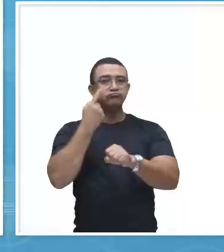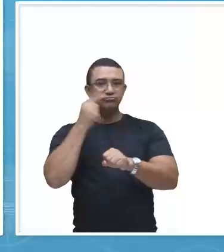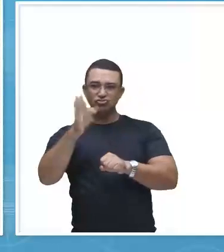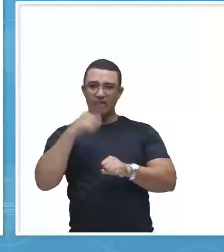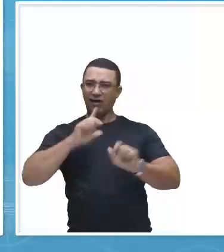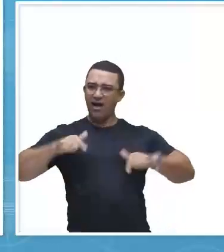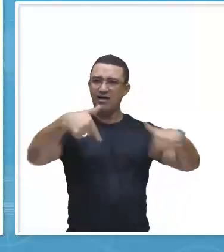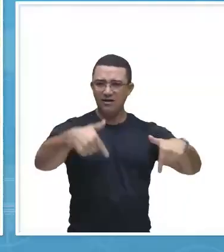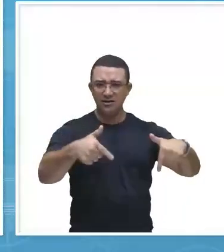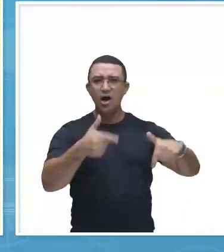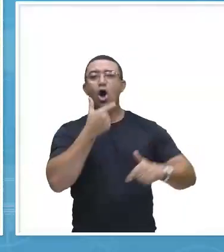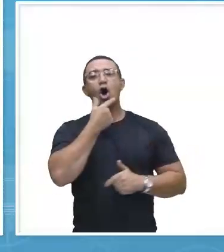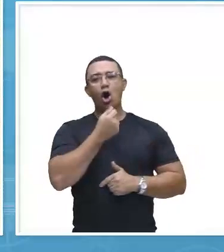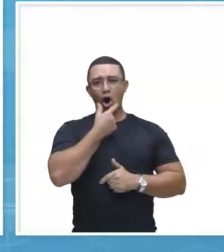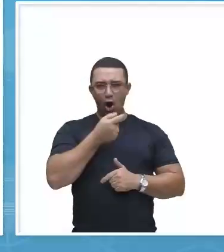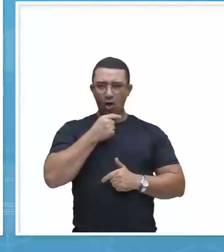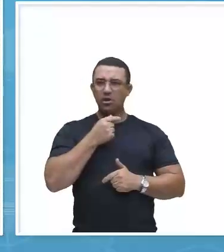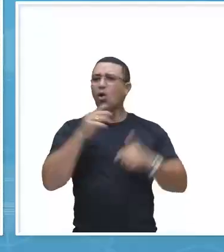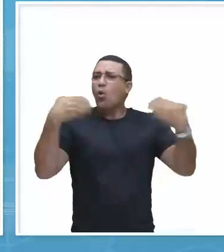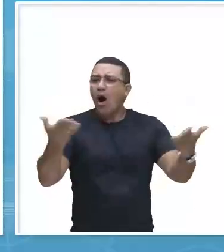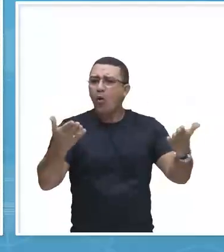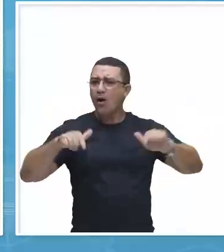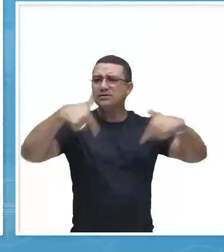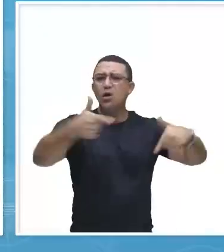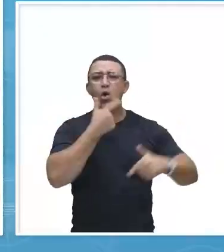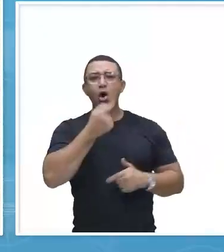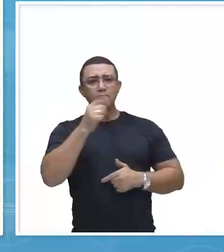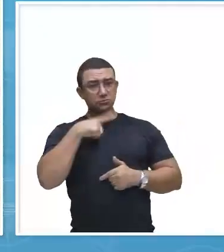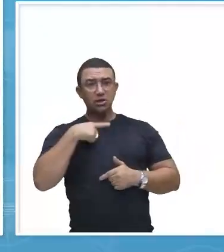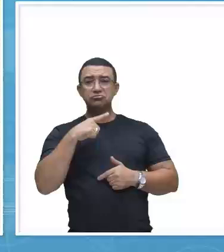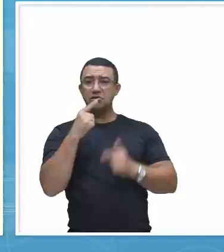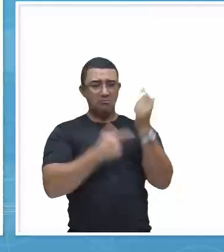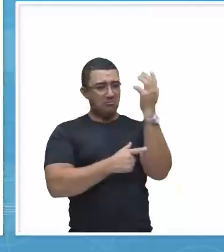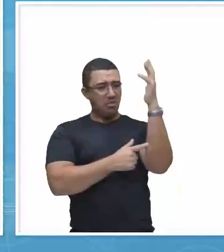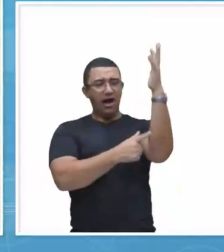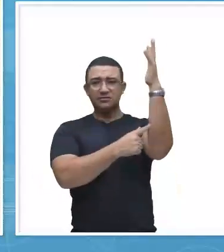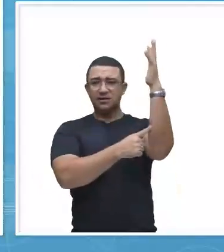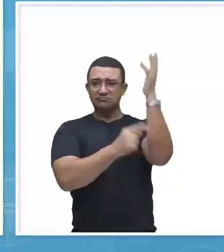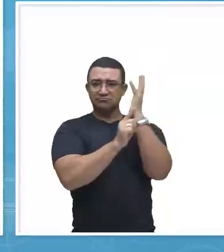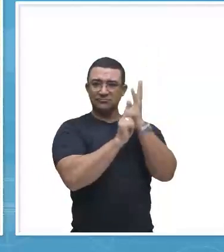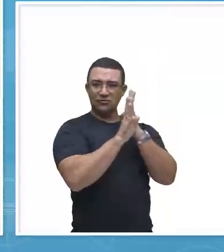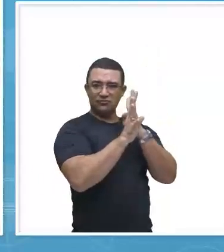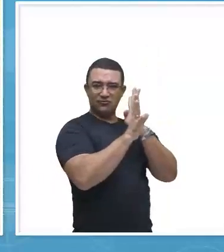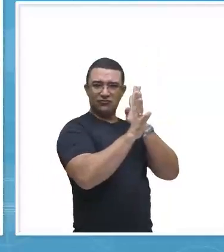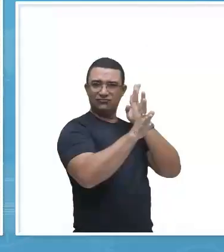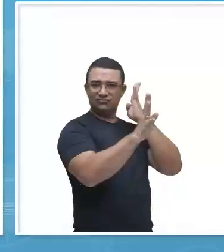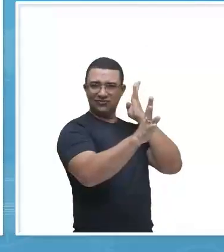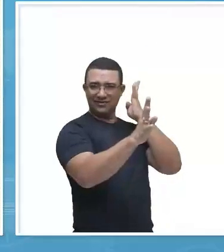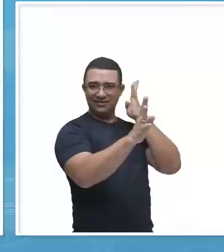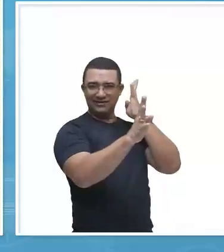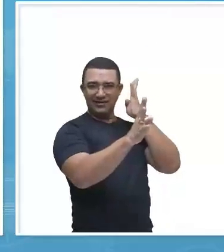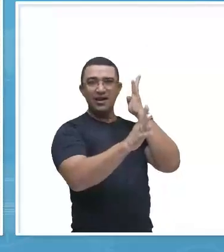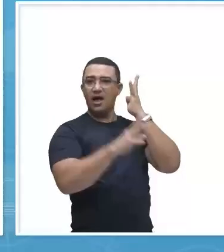Qual a construção, qual a ação do homem que nós vamos observar aqui? As plantações, por exemplo. Pode observar que isso aqui é uma área de campo, uma